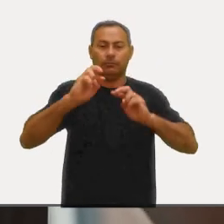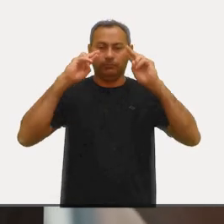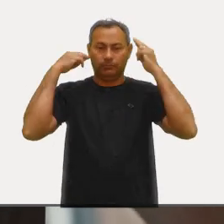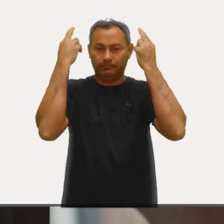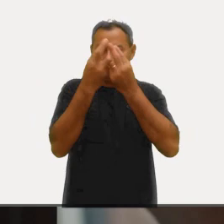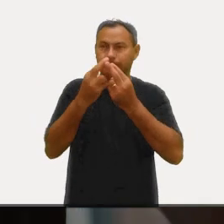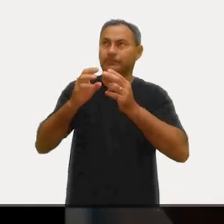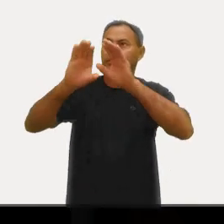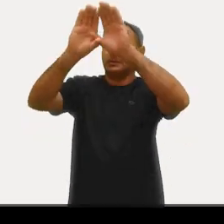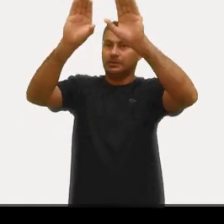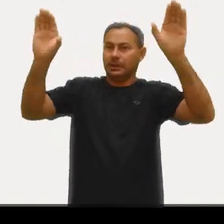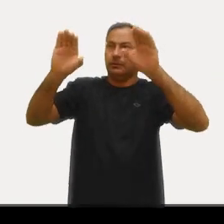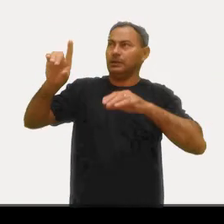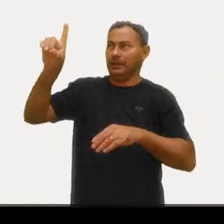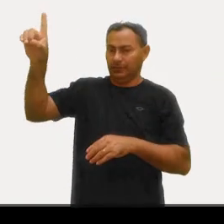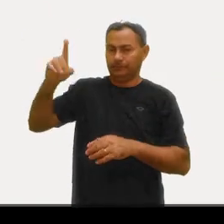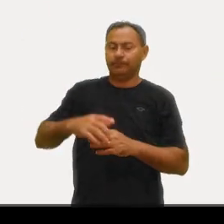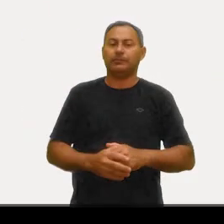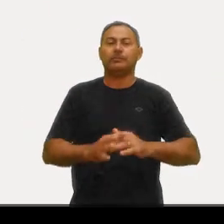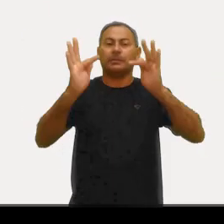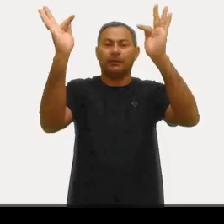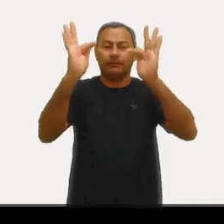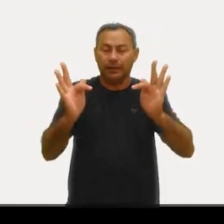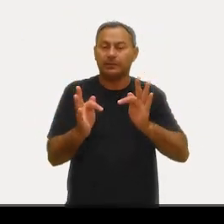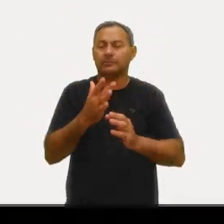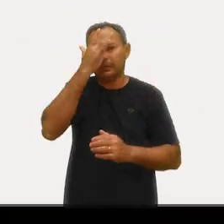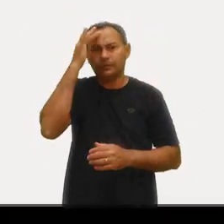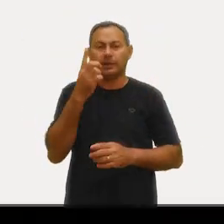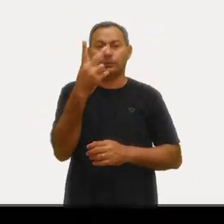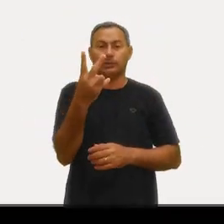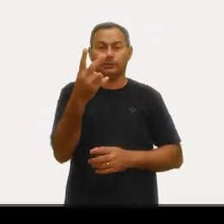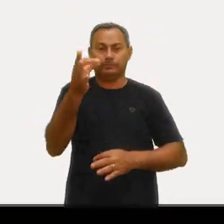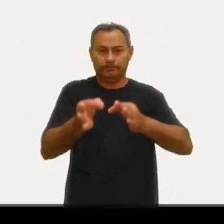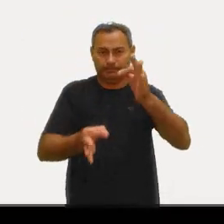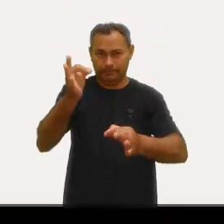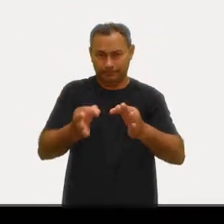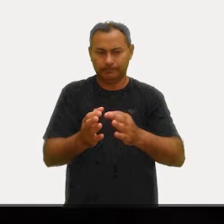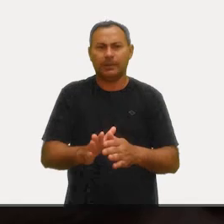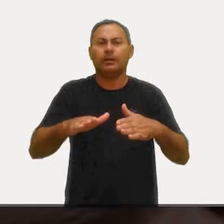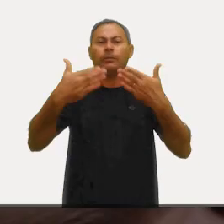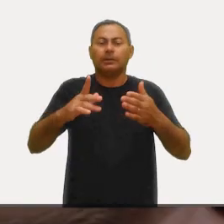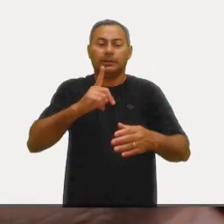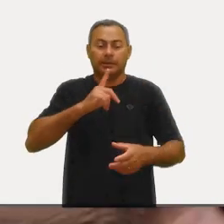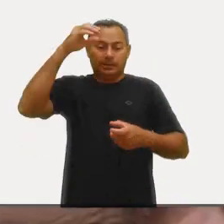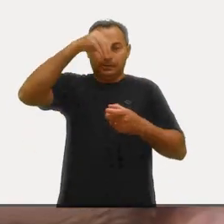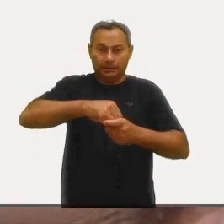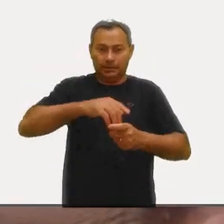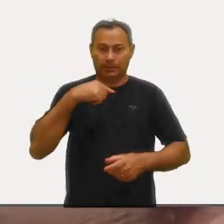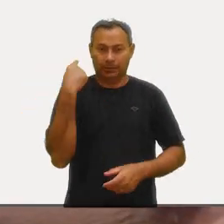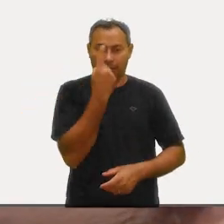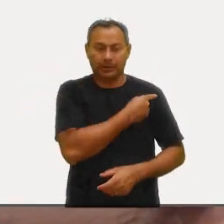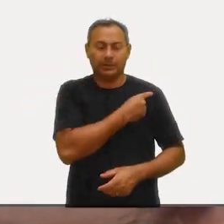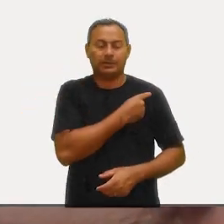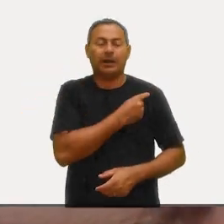dos céus. Das 8 bem-aventuranças, 2 têm a ver com justiça. Quando temos dentro